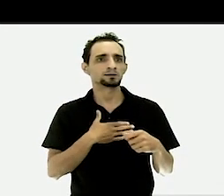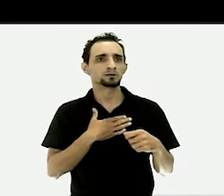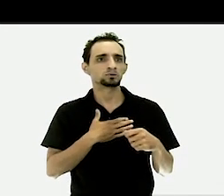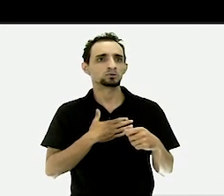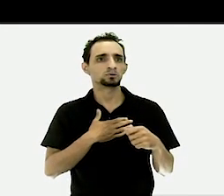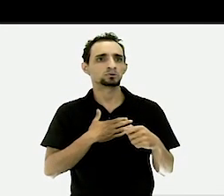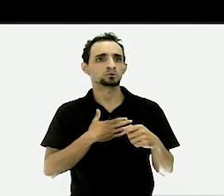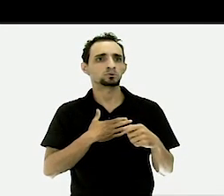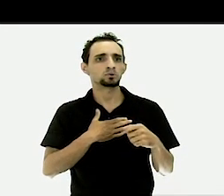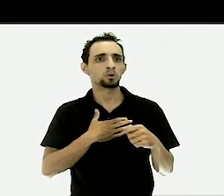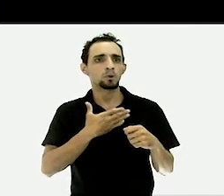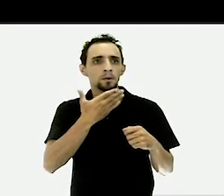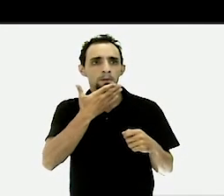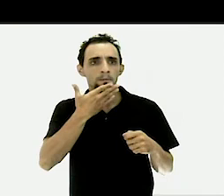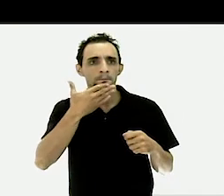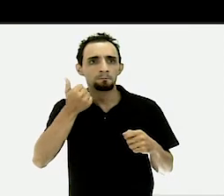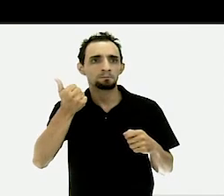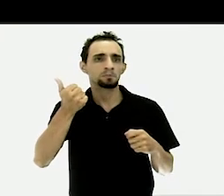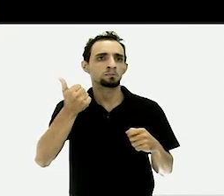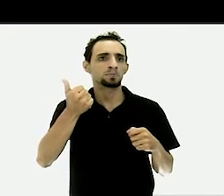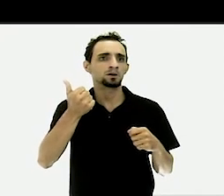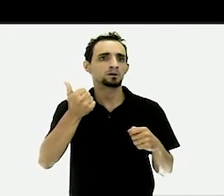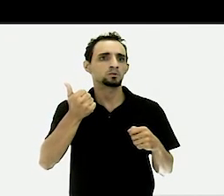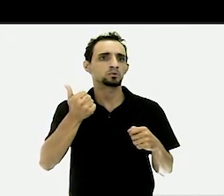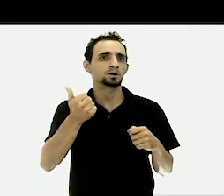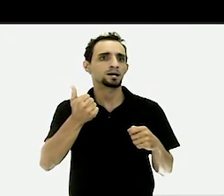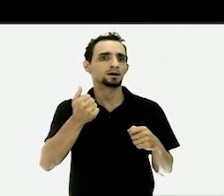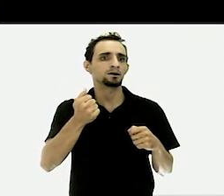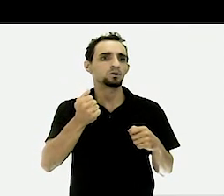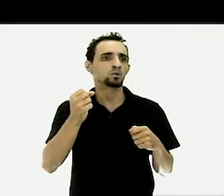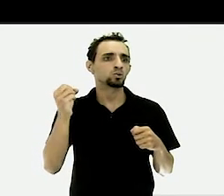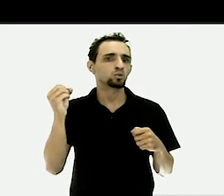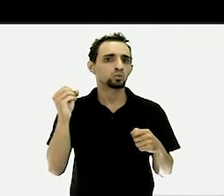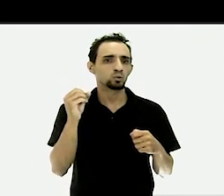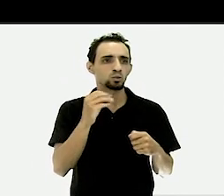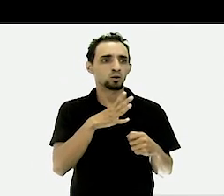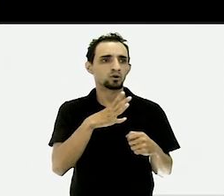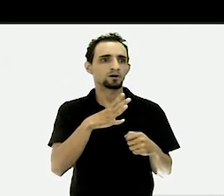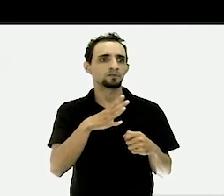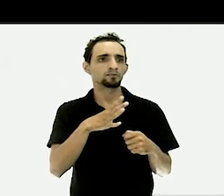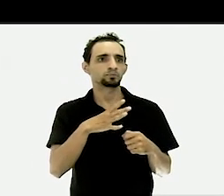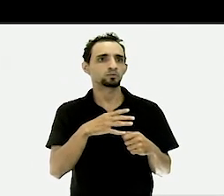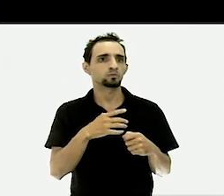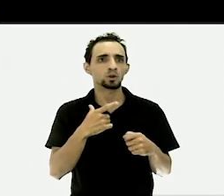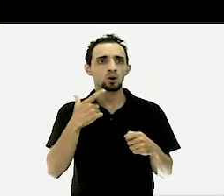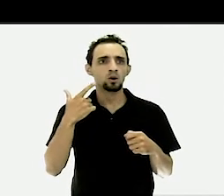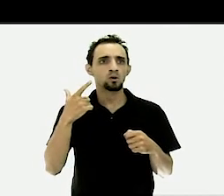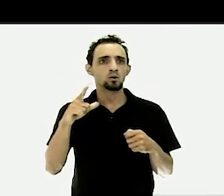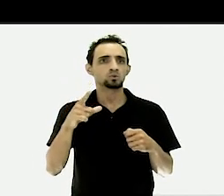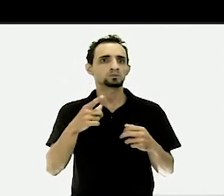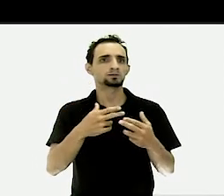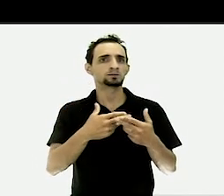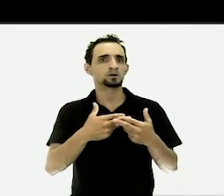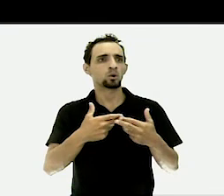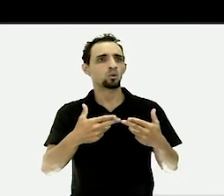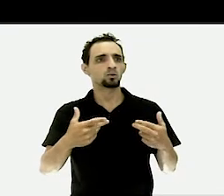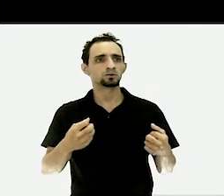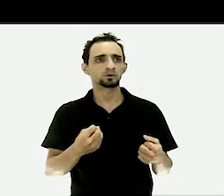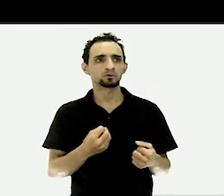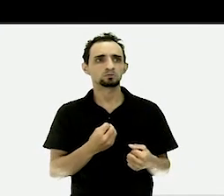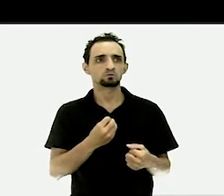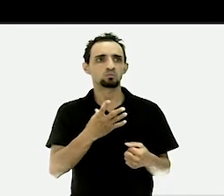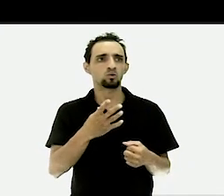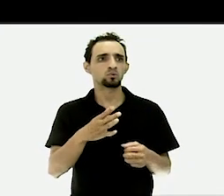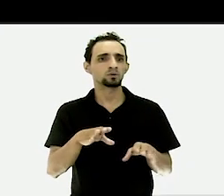E quem sabe consigamos aí implantar outras coisas boas para deixar agudos a cidade dos nossos